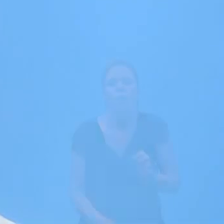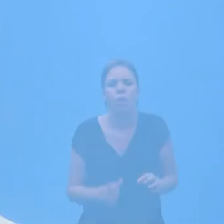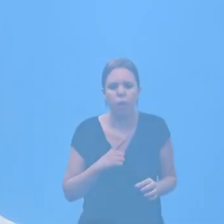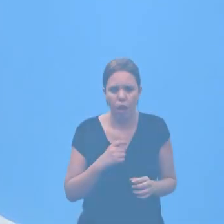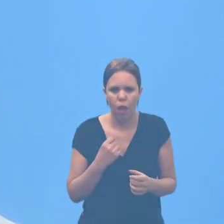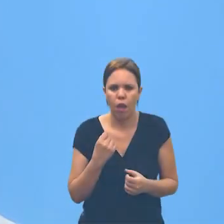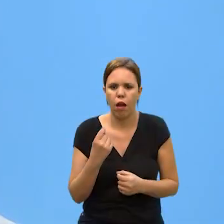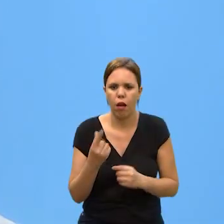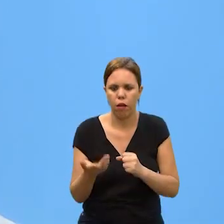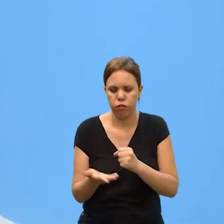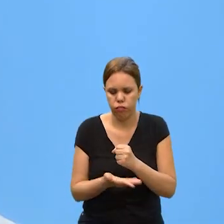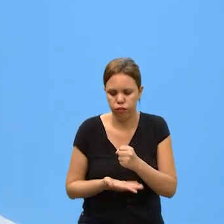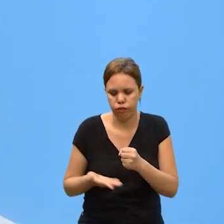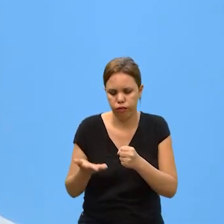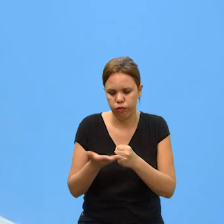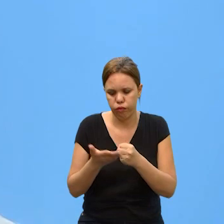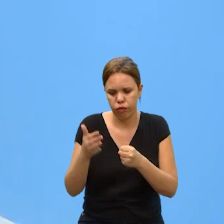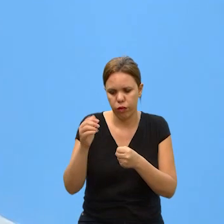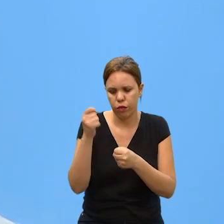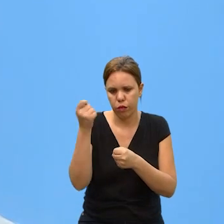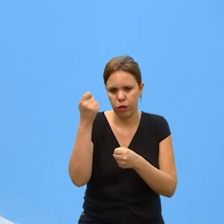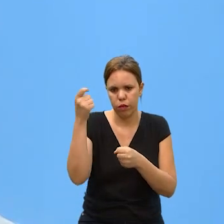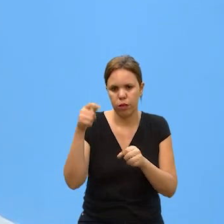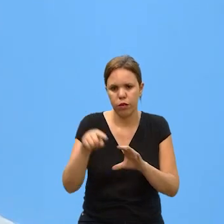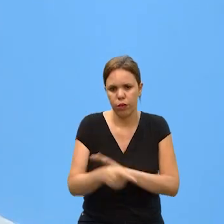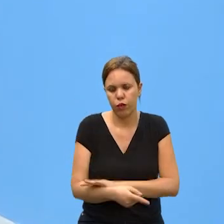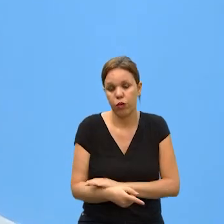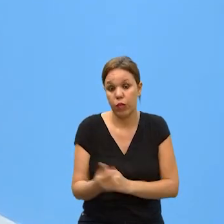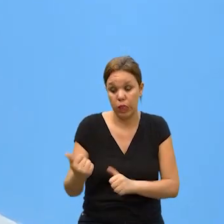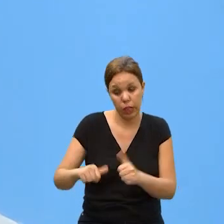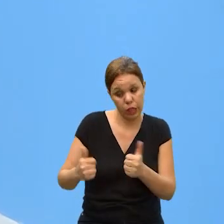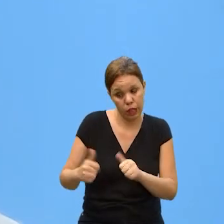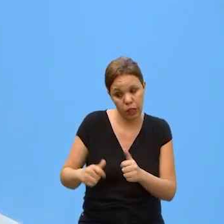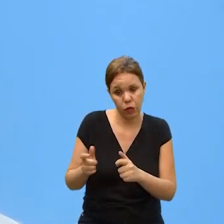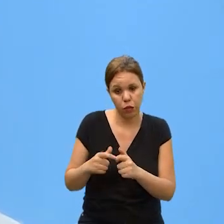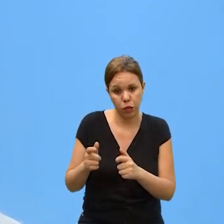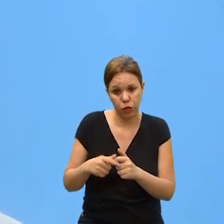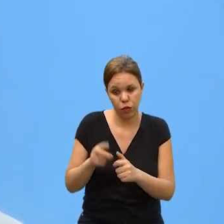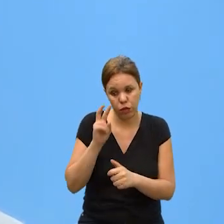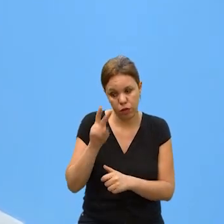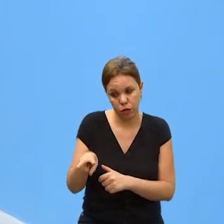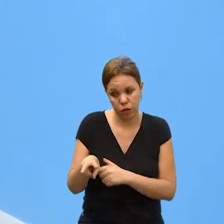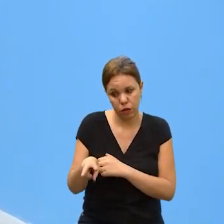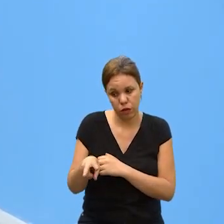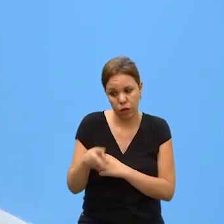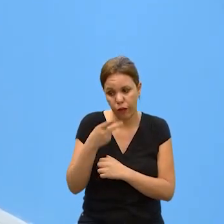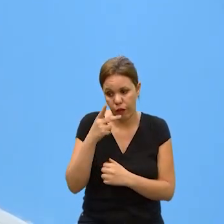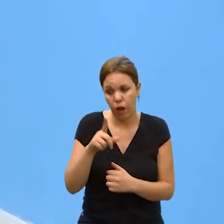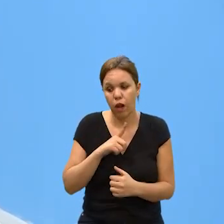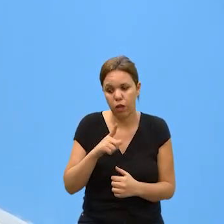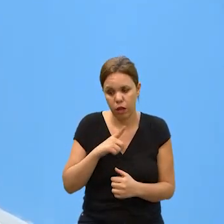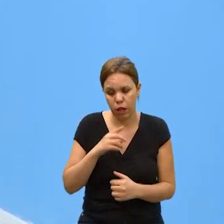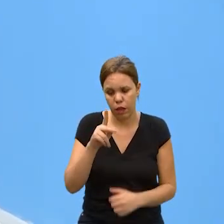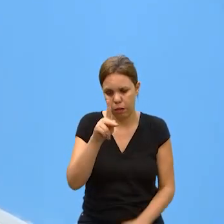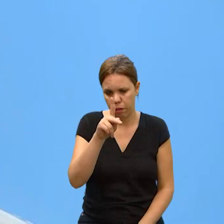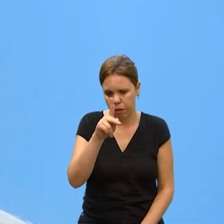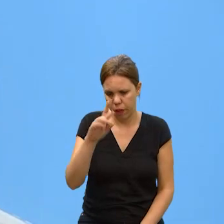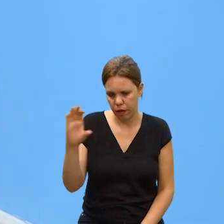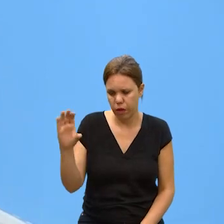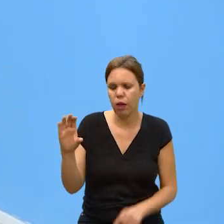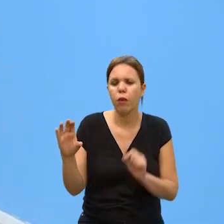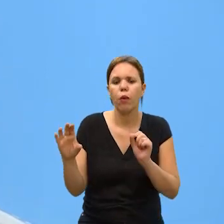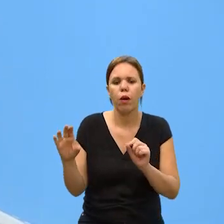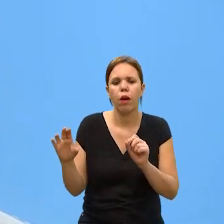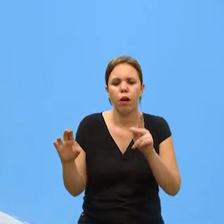Porque existem graus, mas para isso elas precisam ser avaliadas. Mas o médico simplesmente olhou e disse, elas têm